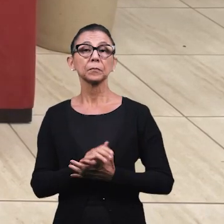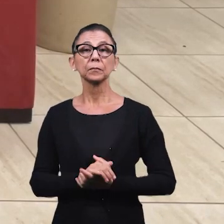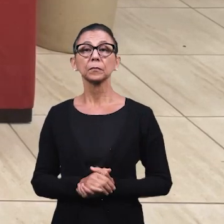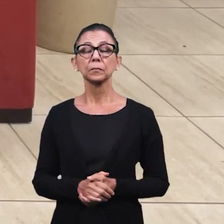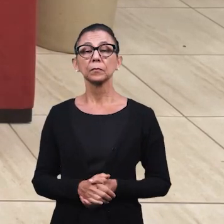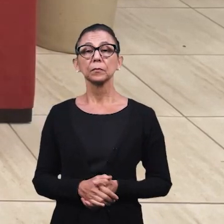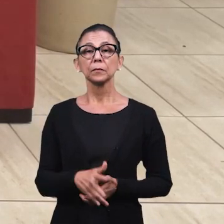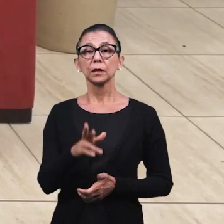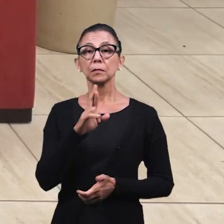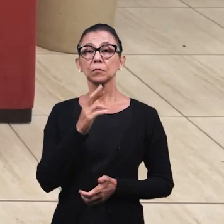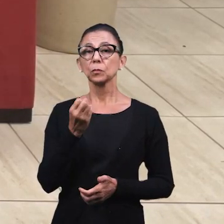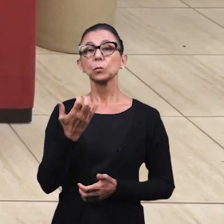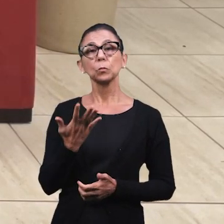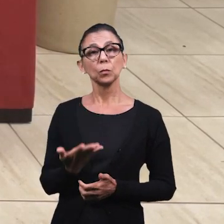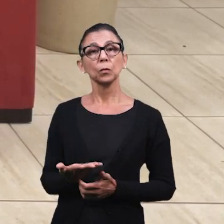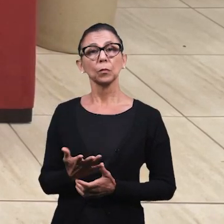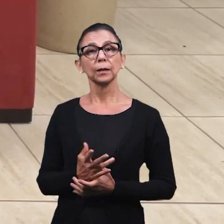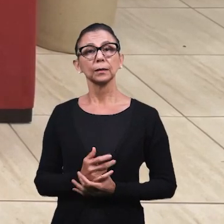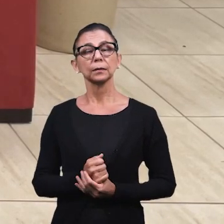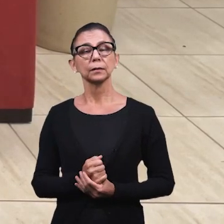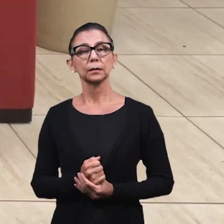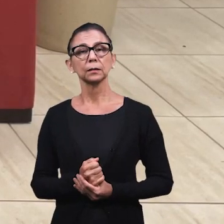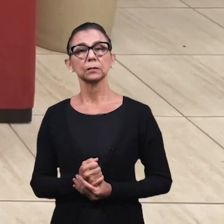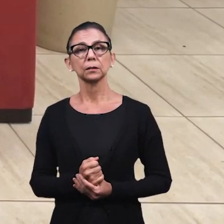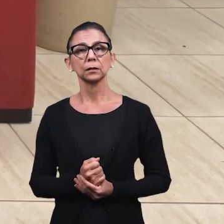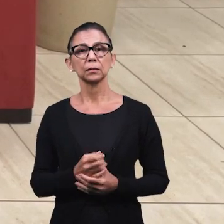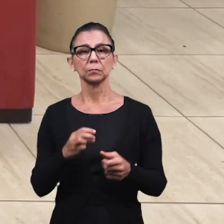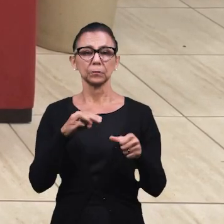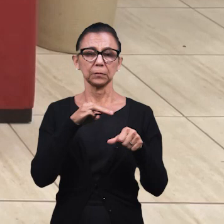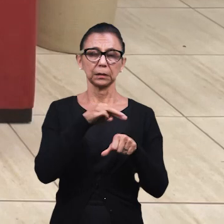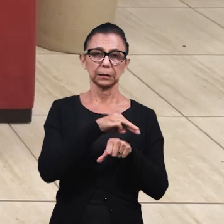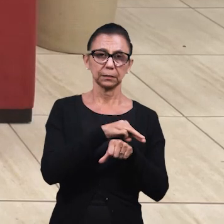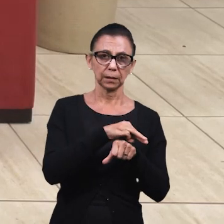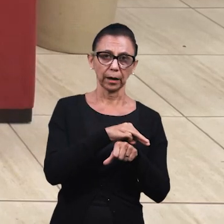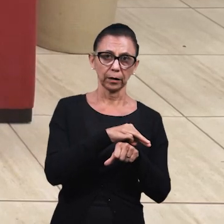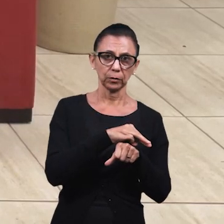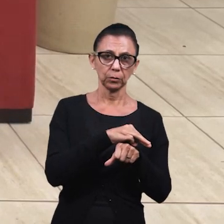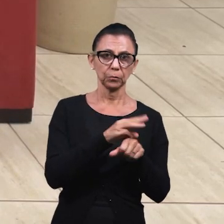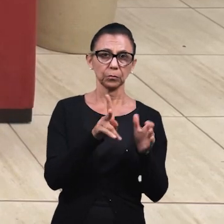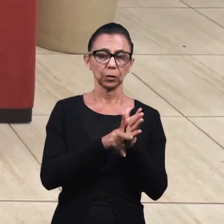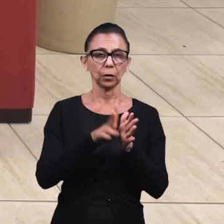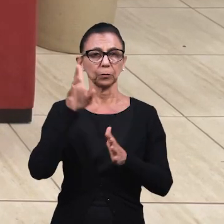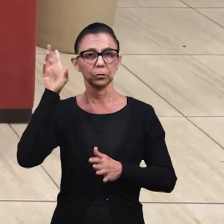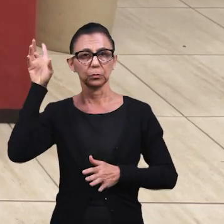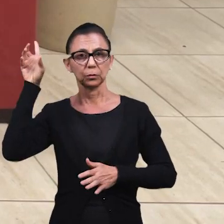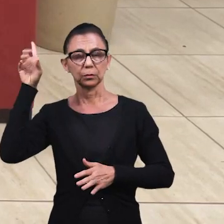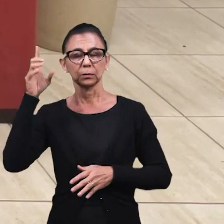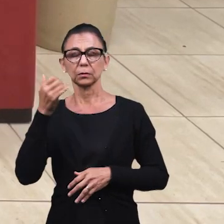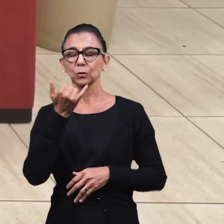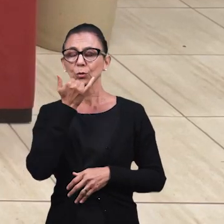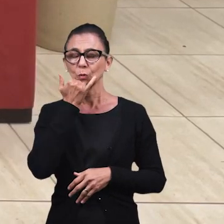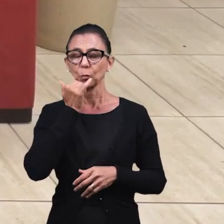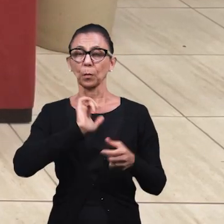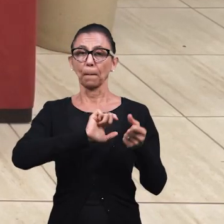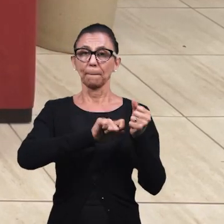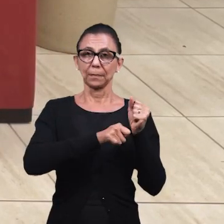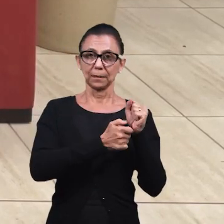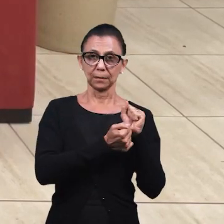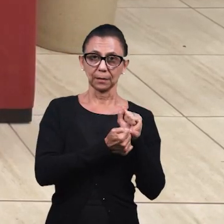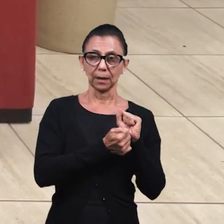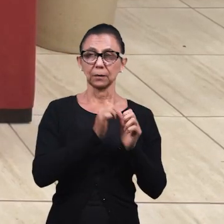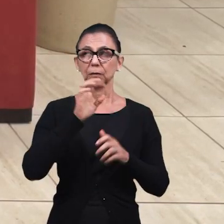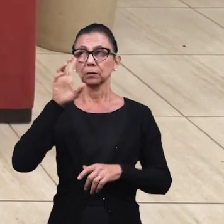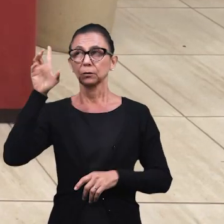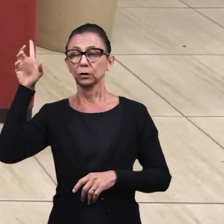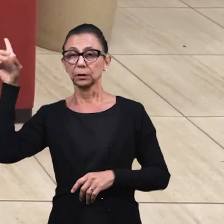ela foi muito feliz quando fez aqui as colocações sobre o mistério de Deus e o mistério do